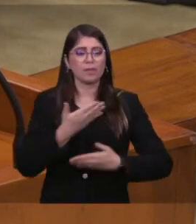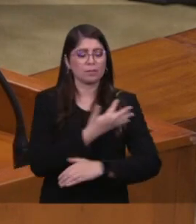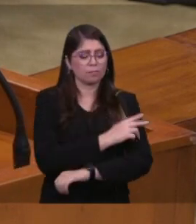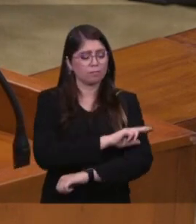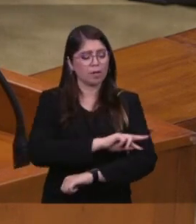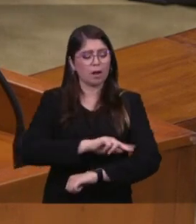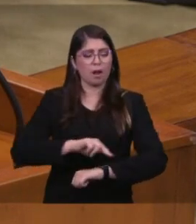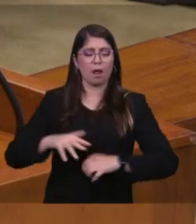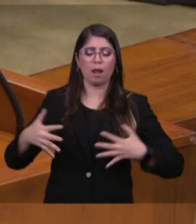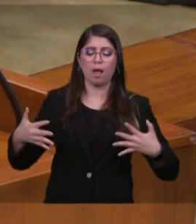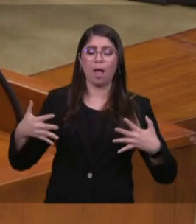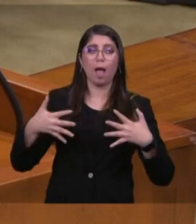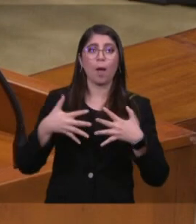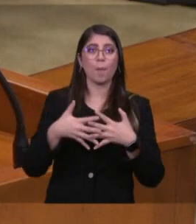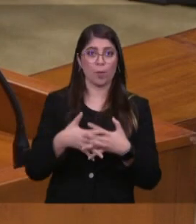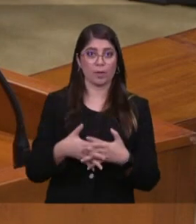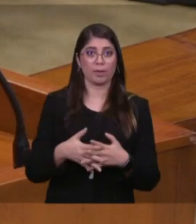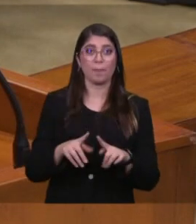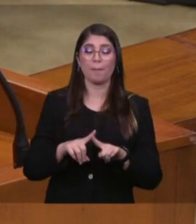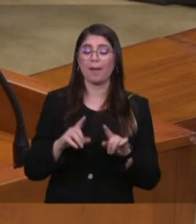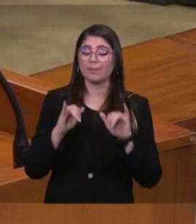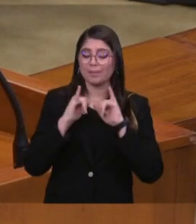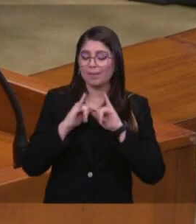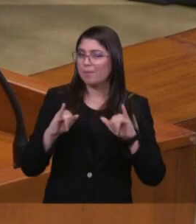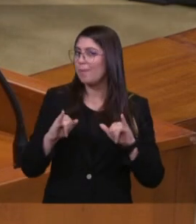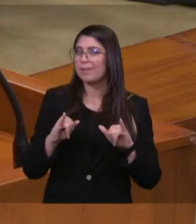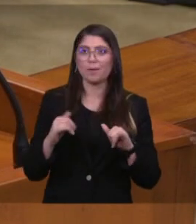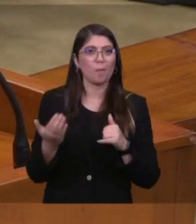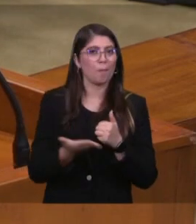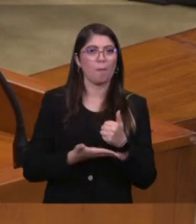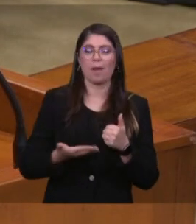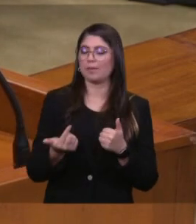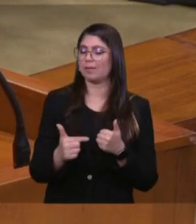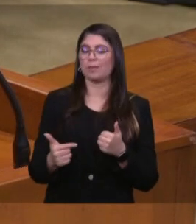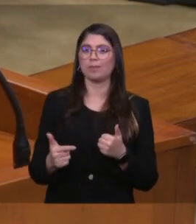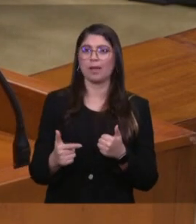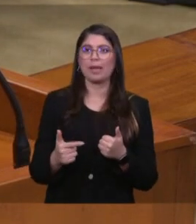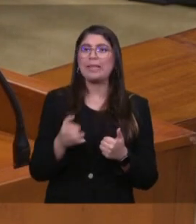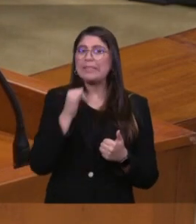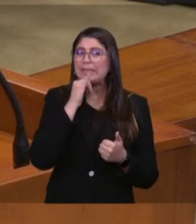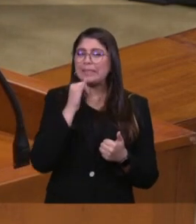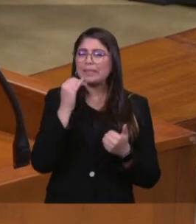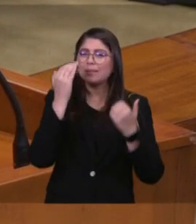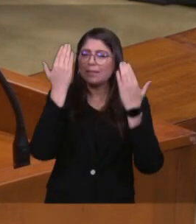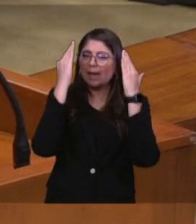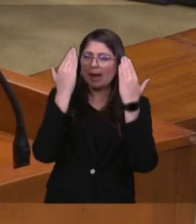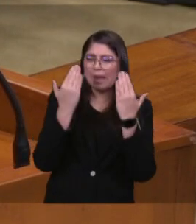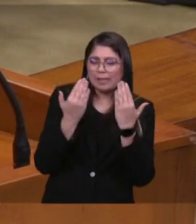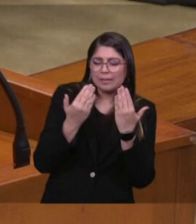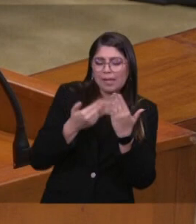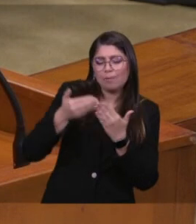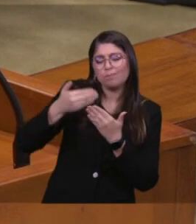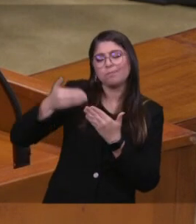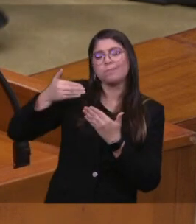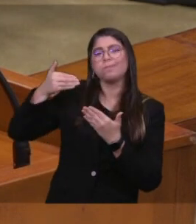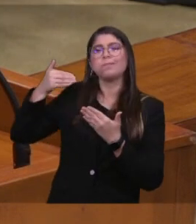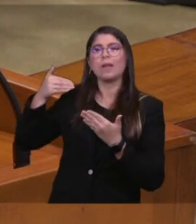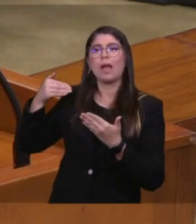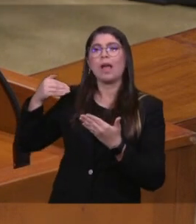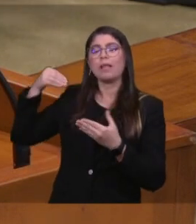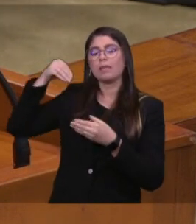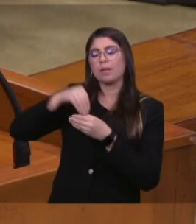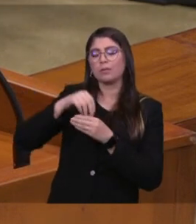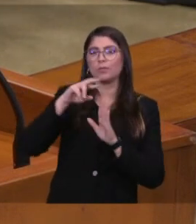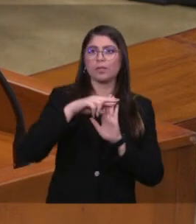No entanto, esta afirmação não se sustenta frente à análise histórica do nosso arcabouço normativo.